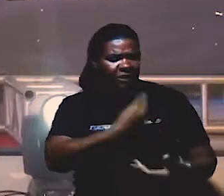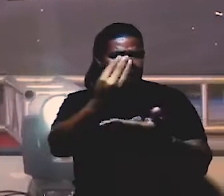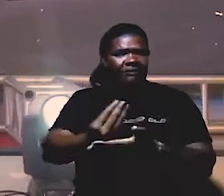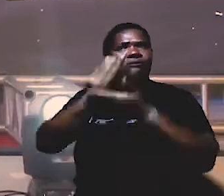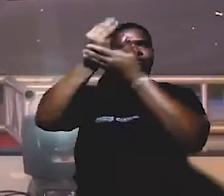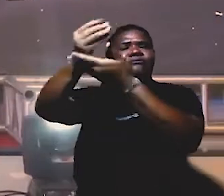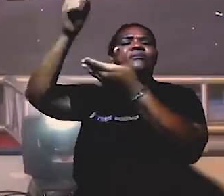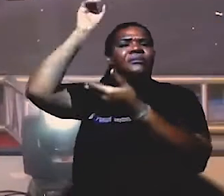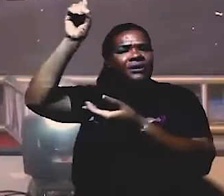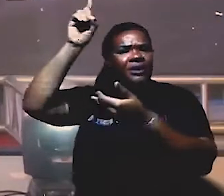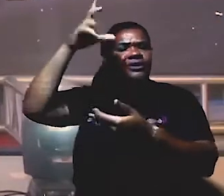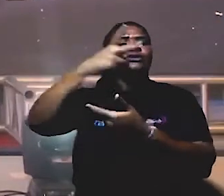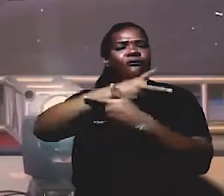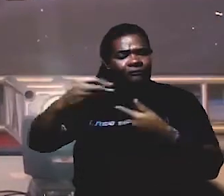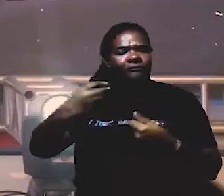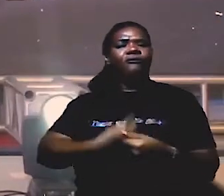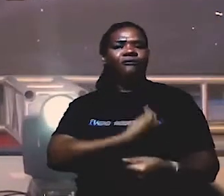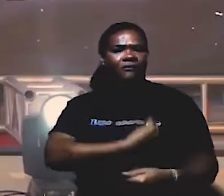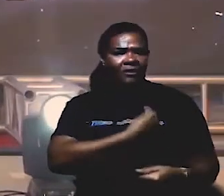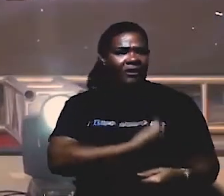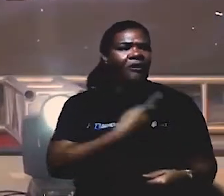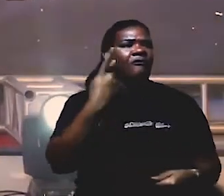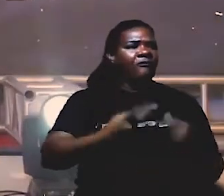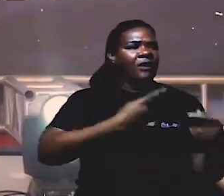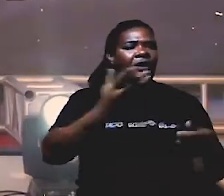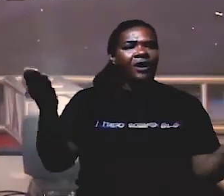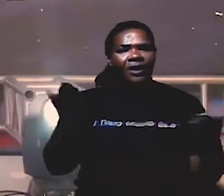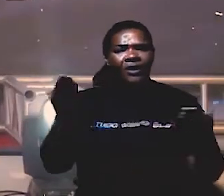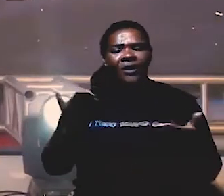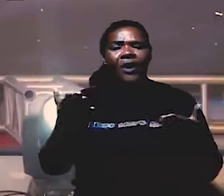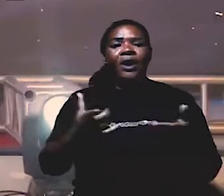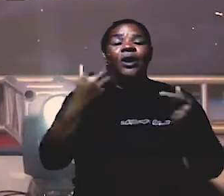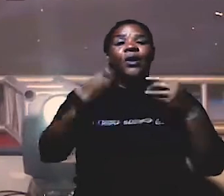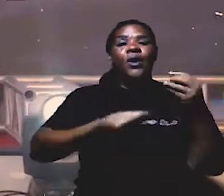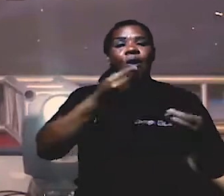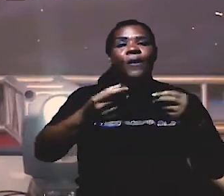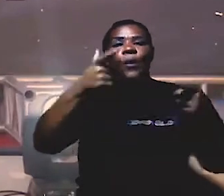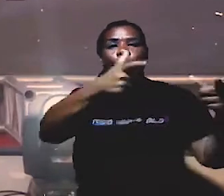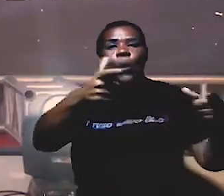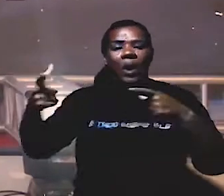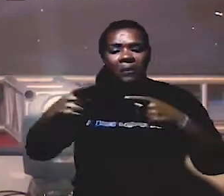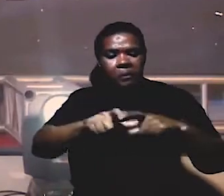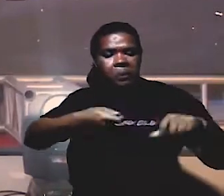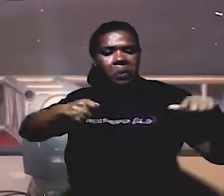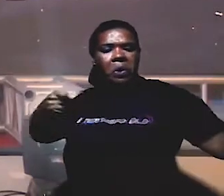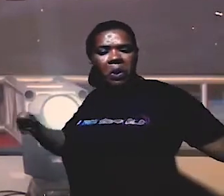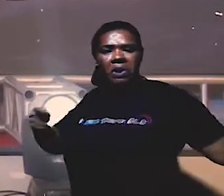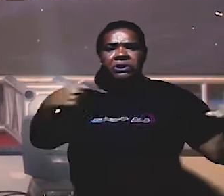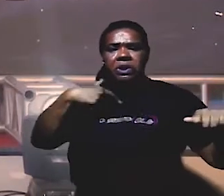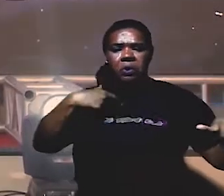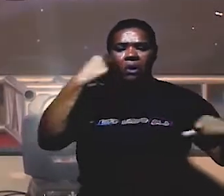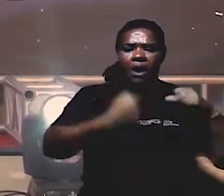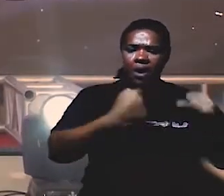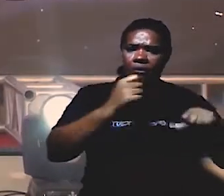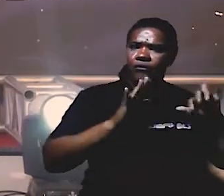tem estrutura para receber a tua vida. Quando eu falo de estrutura de altar, eu não estou falando de tamanho de estacionamento. No estacionamento fica o meu carro,